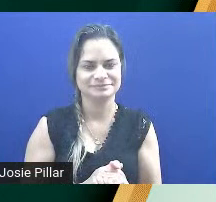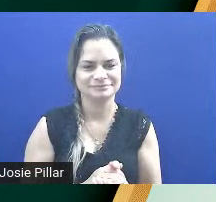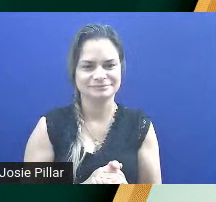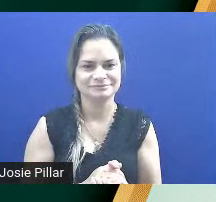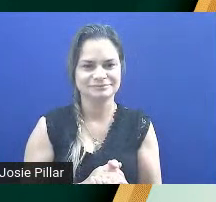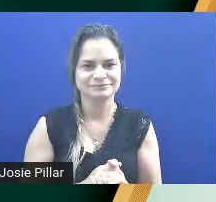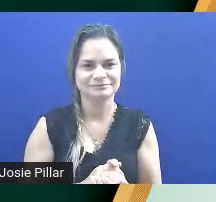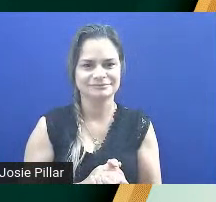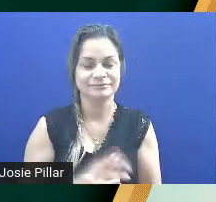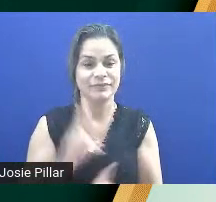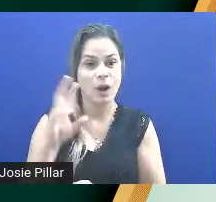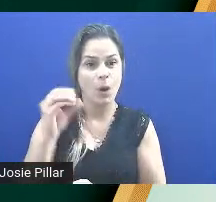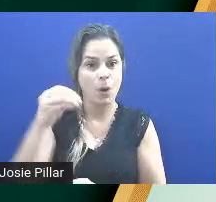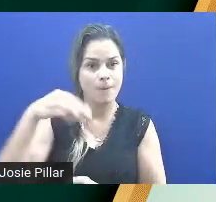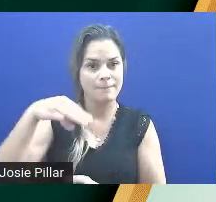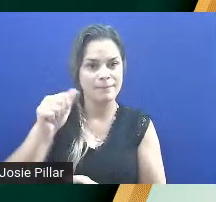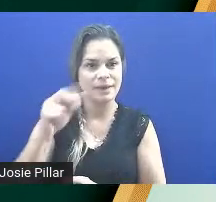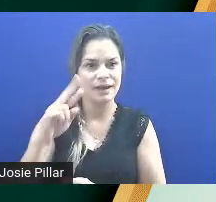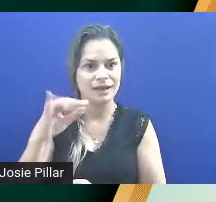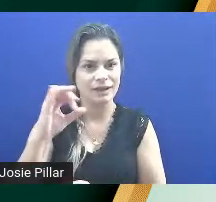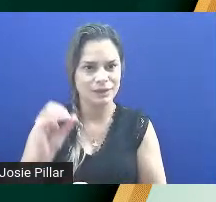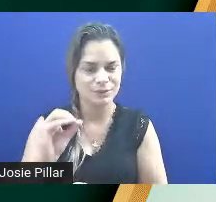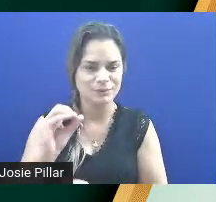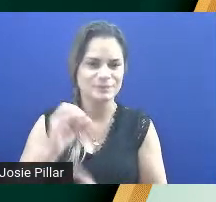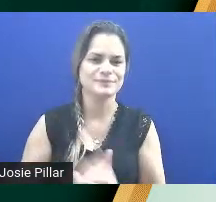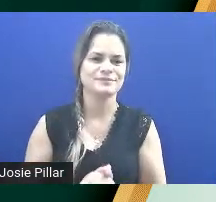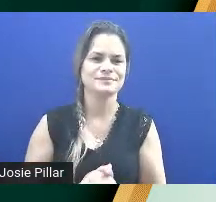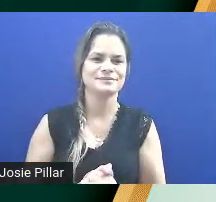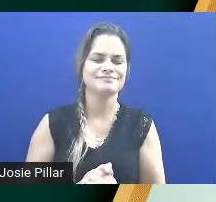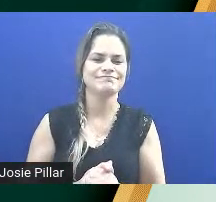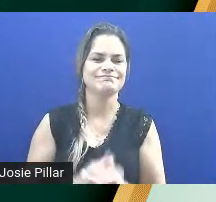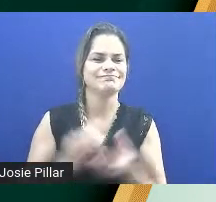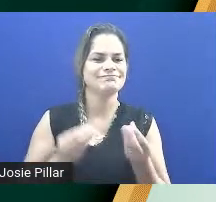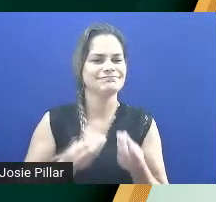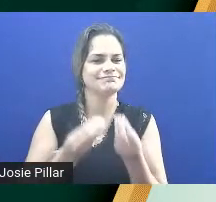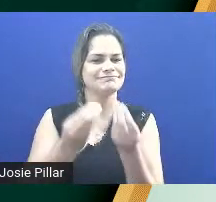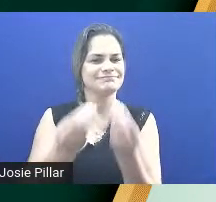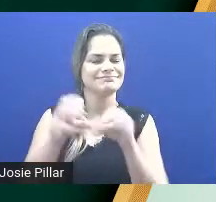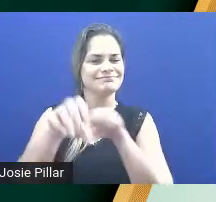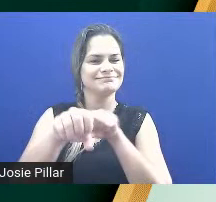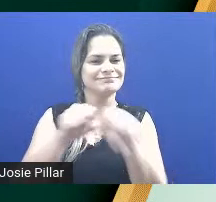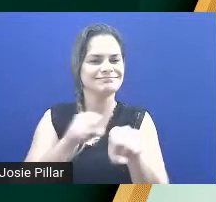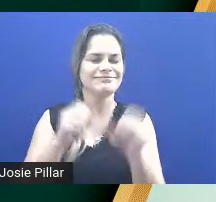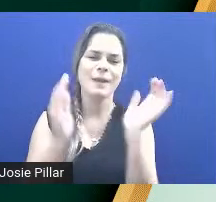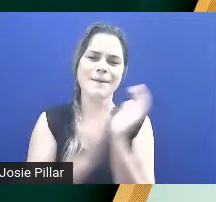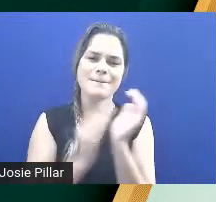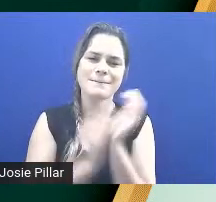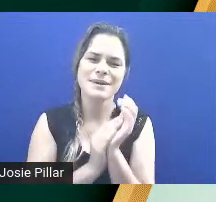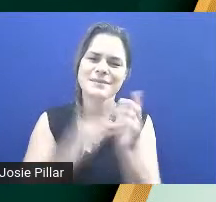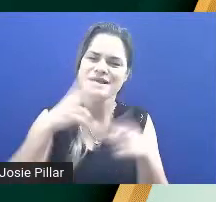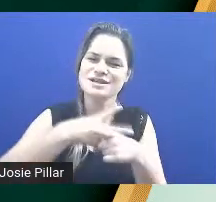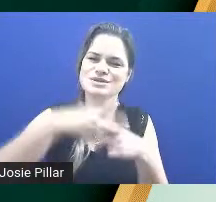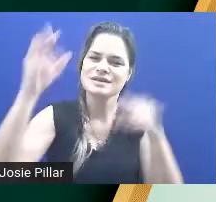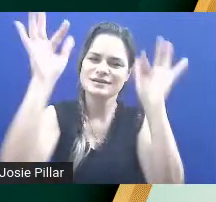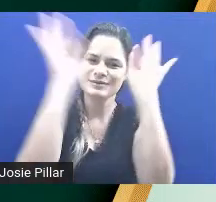Romário Medeiros Moreira Neto. Romário, confira-te o grau, parabéns, sucesso, felicidades.